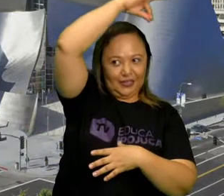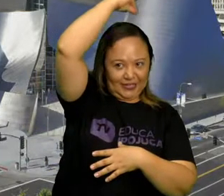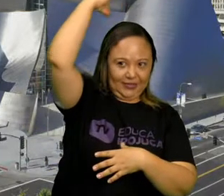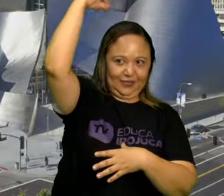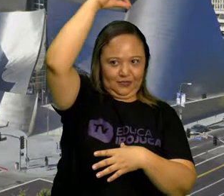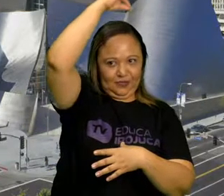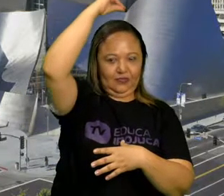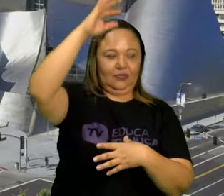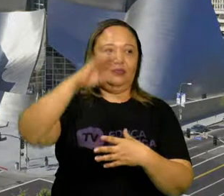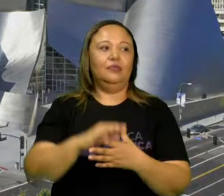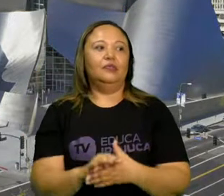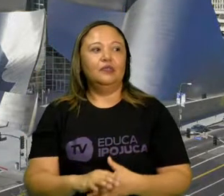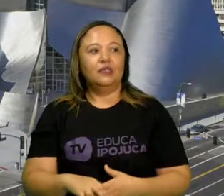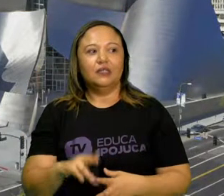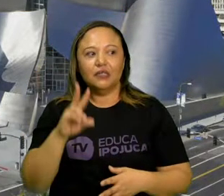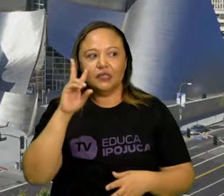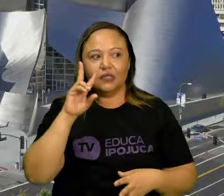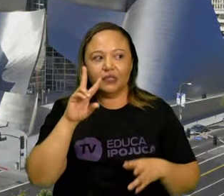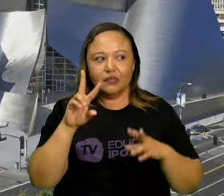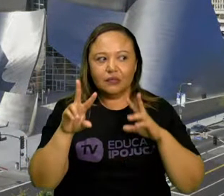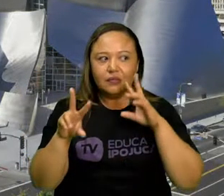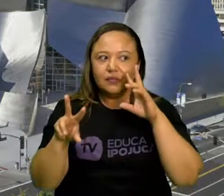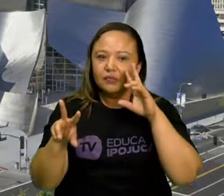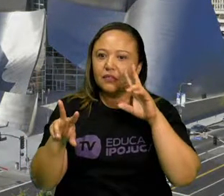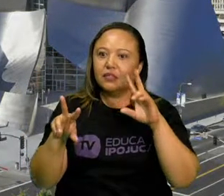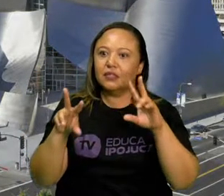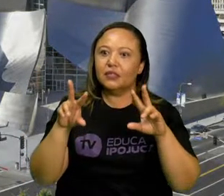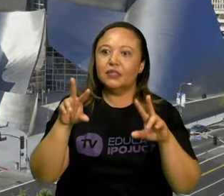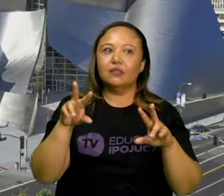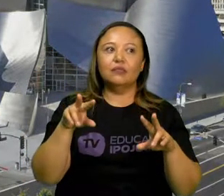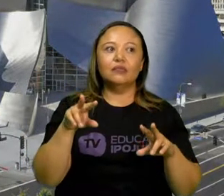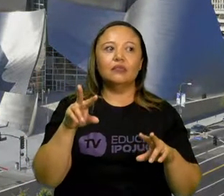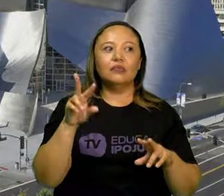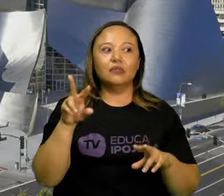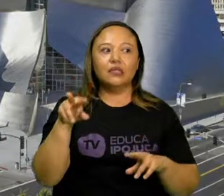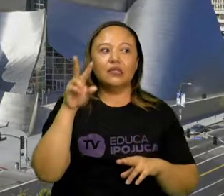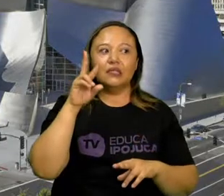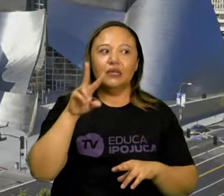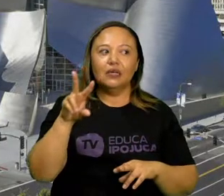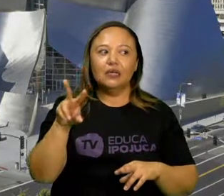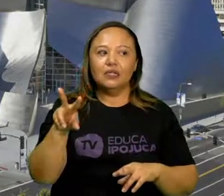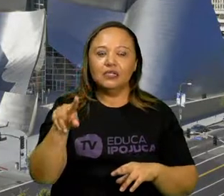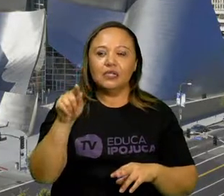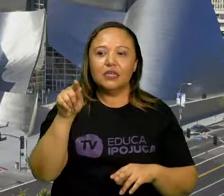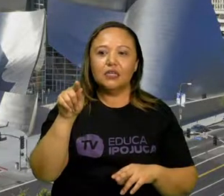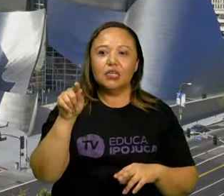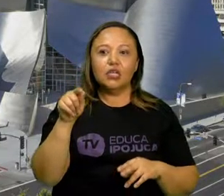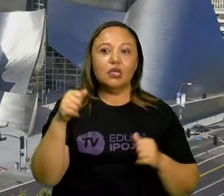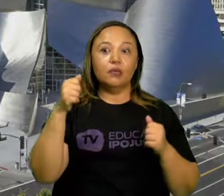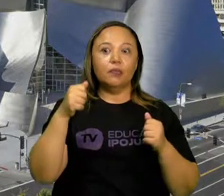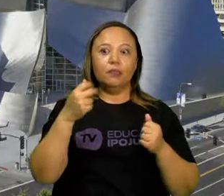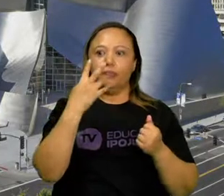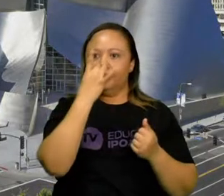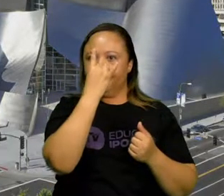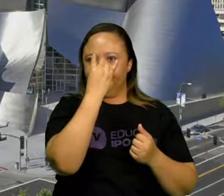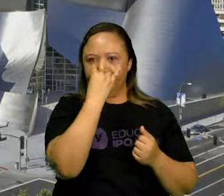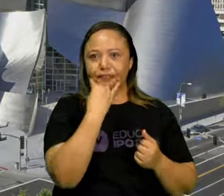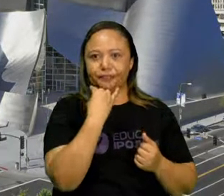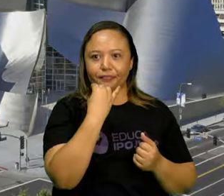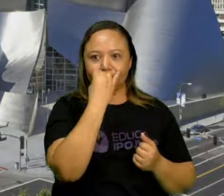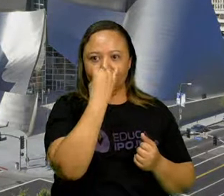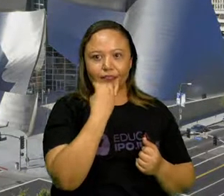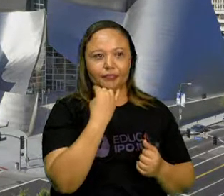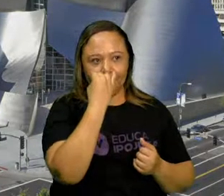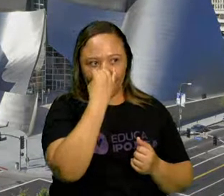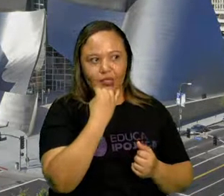performance, os Cegos. Essa performance correu várias cidades do Brasil e foi para a Europa também, para os Estados Unidos. É um